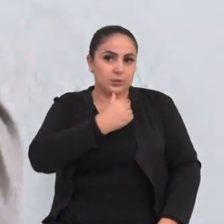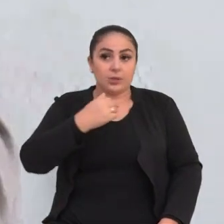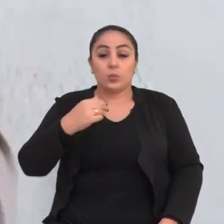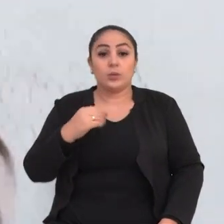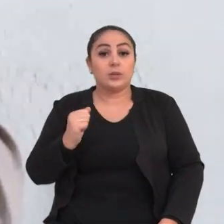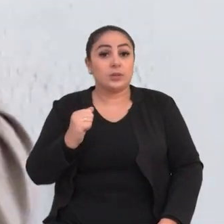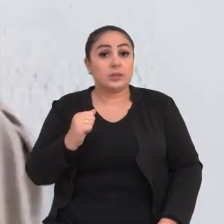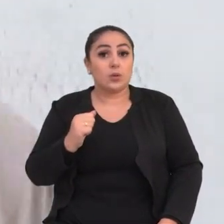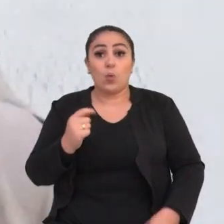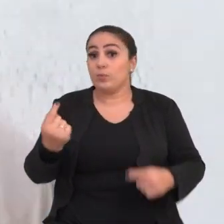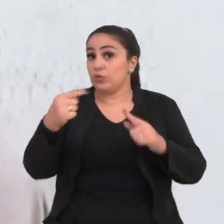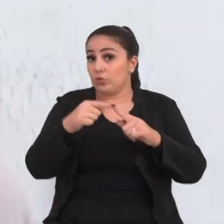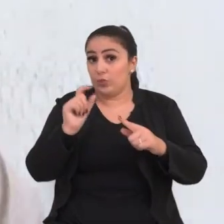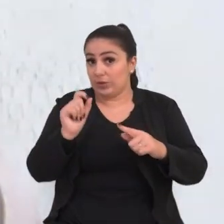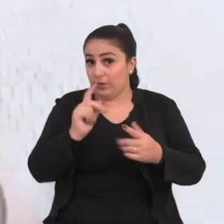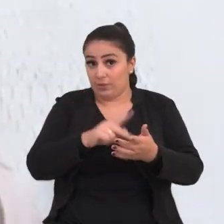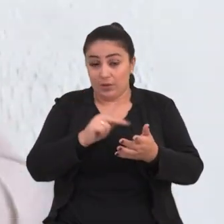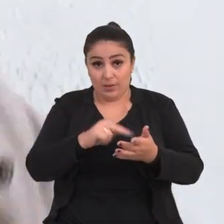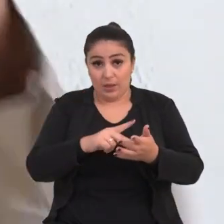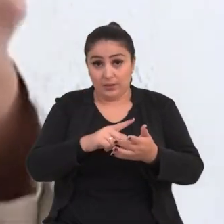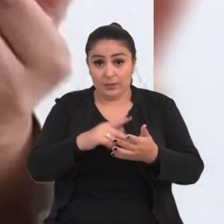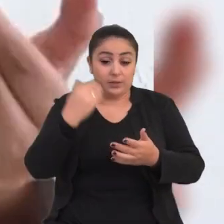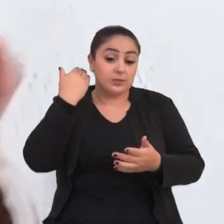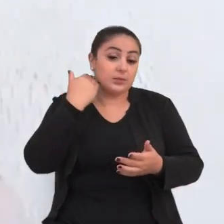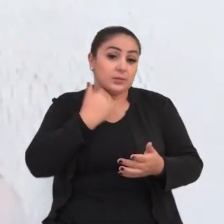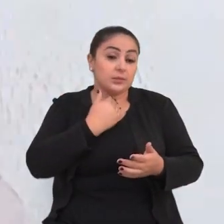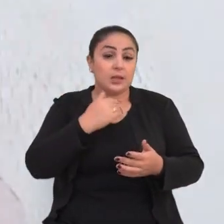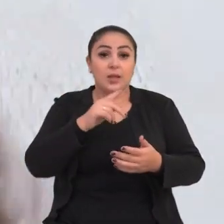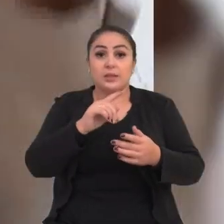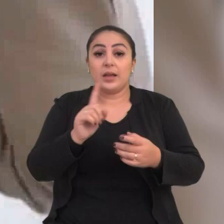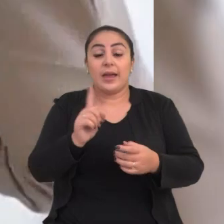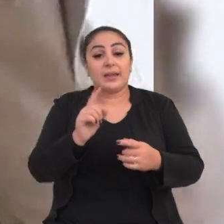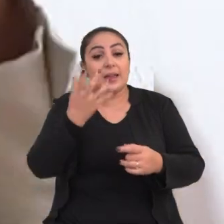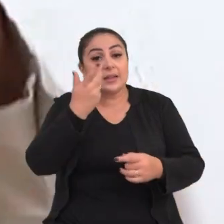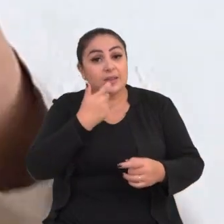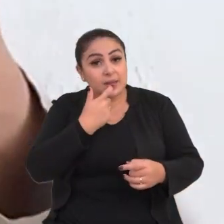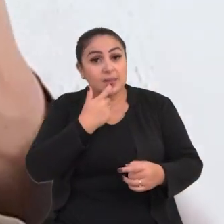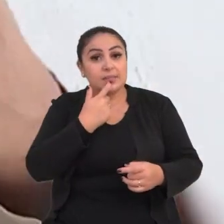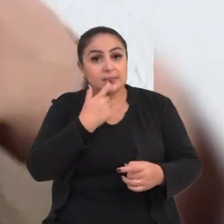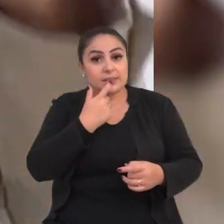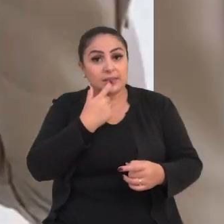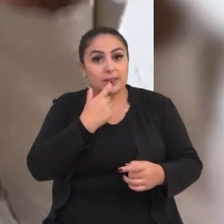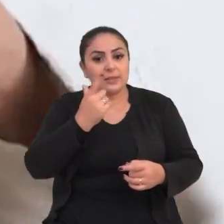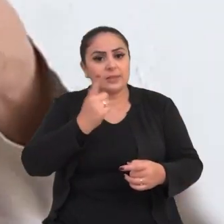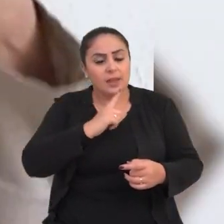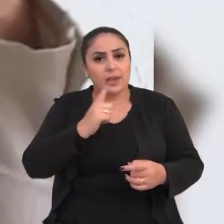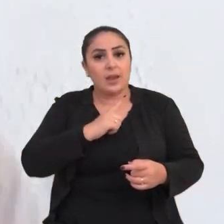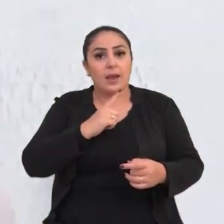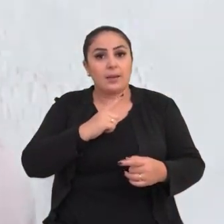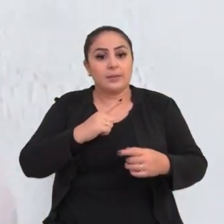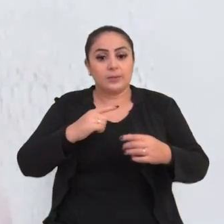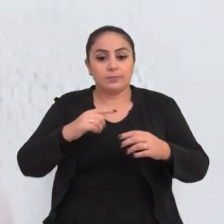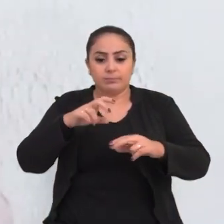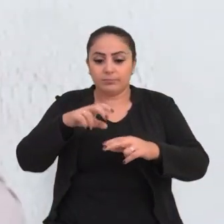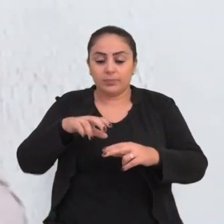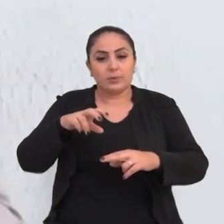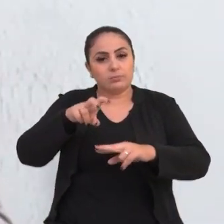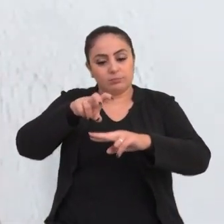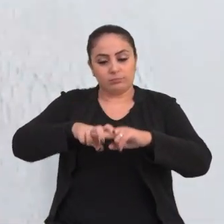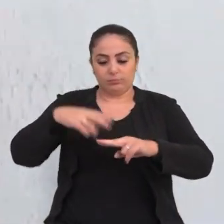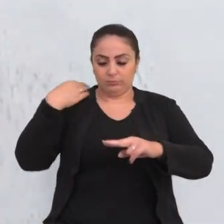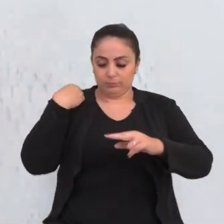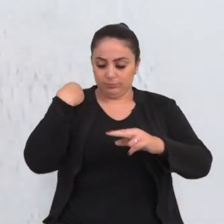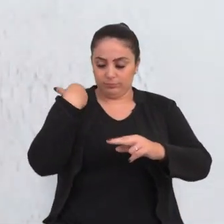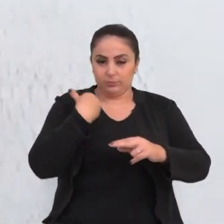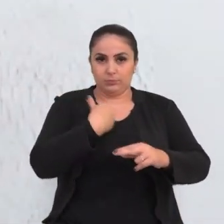parte superior, que o objetivo, na verdade, dessa regulamentação é que a criança tenha um tamanho suficiente para